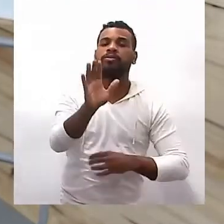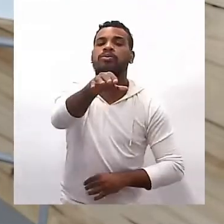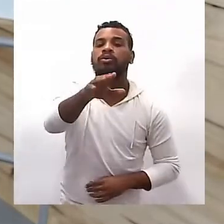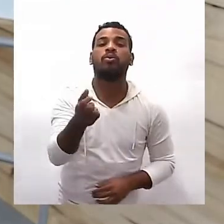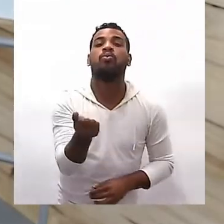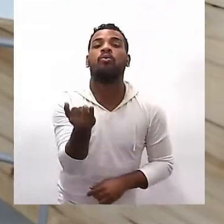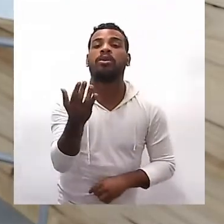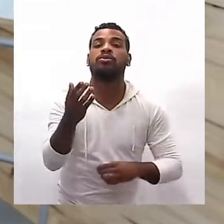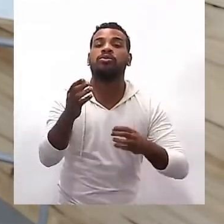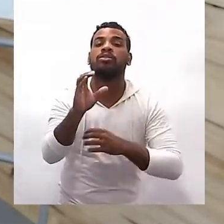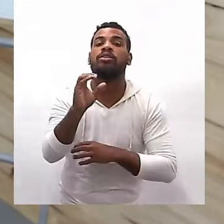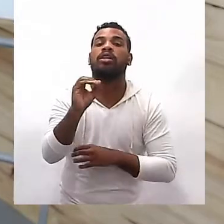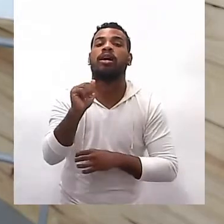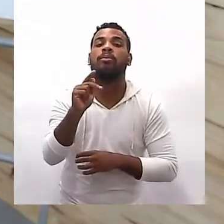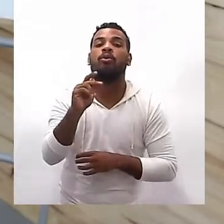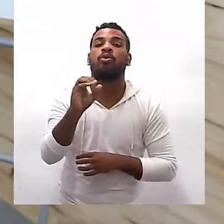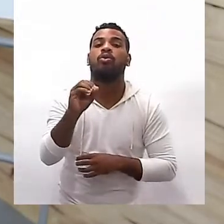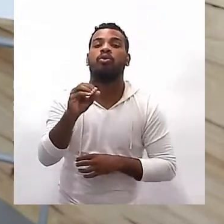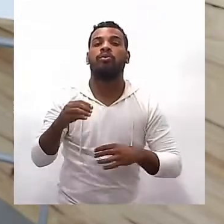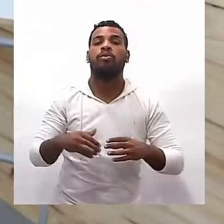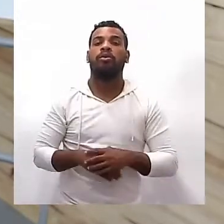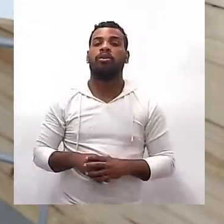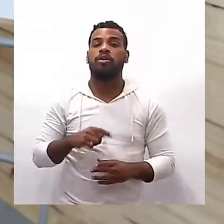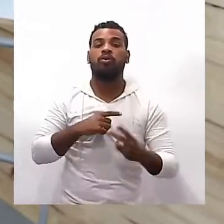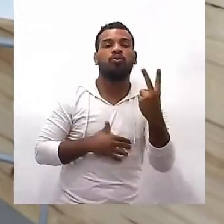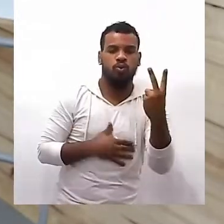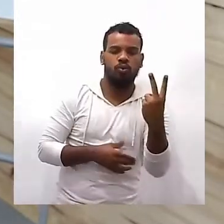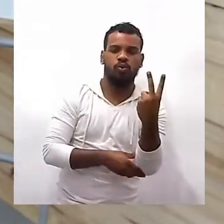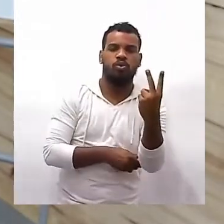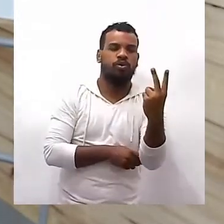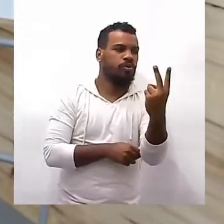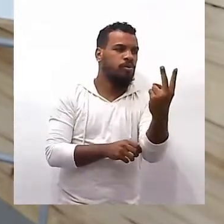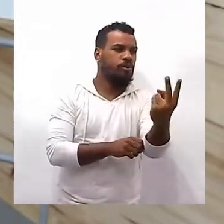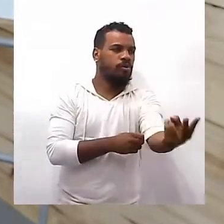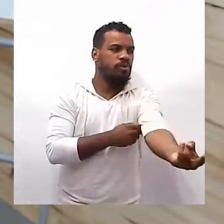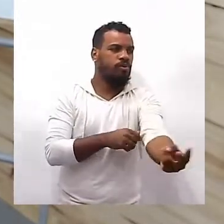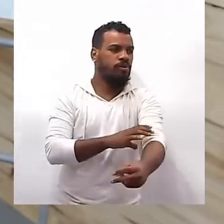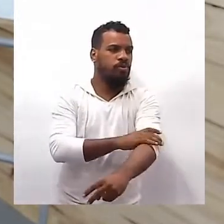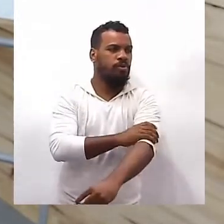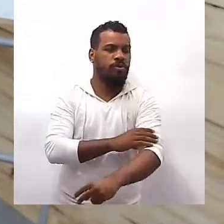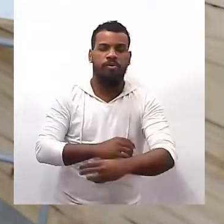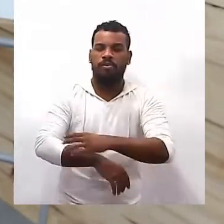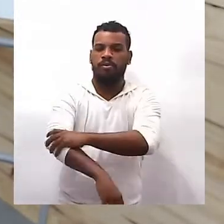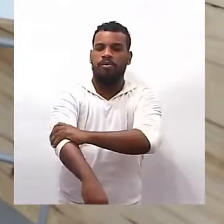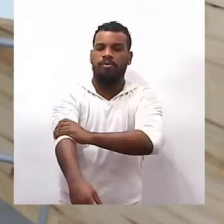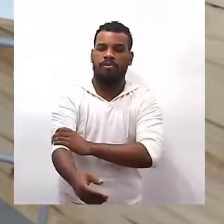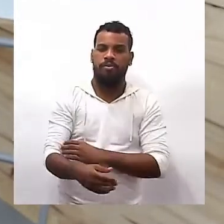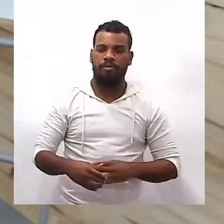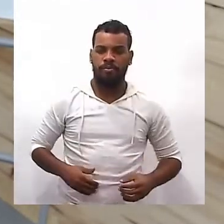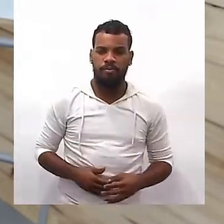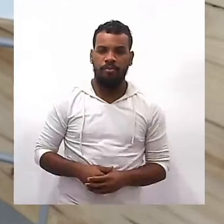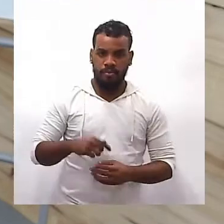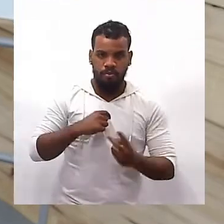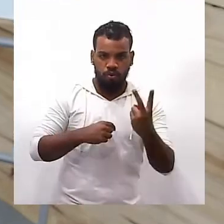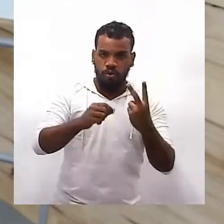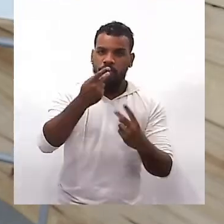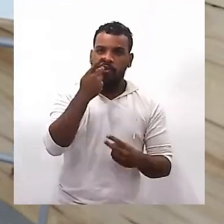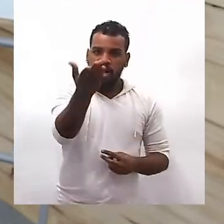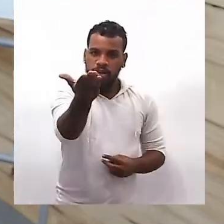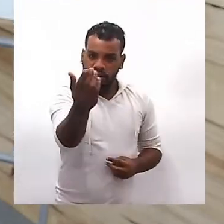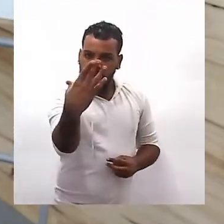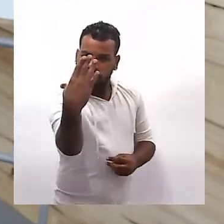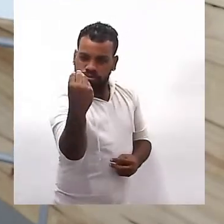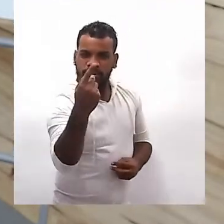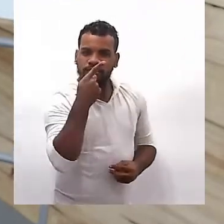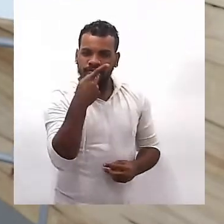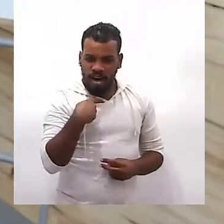Ei, quantos carbonos? Isso, 2. Fala aí com a televisão, fala com o computador que eu escuto aqui. 2. Então